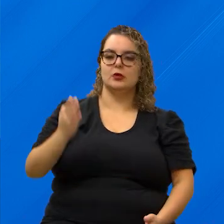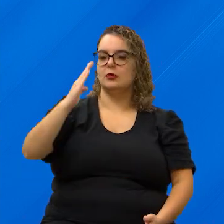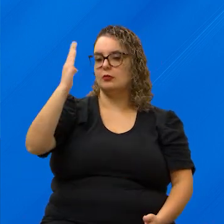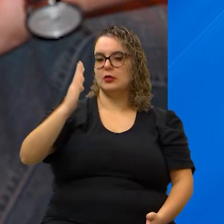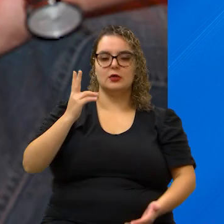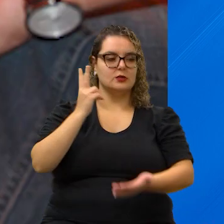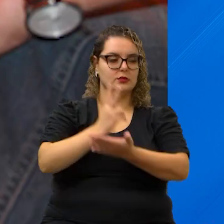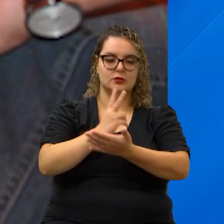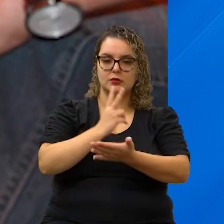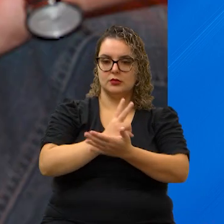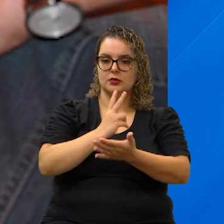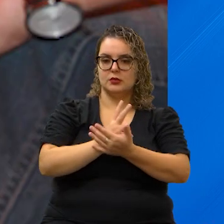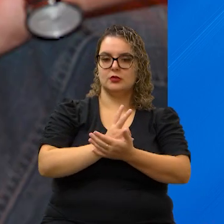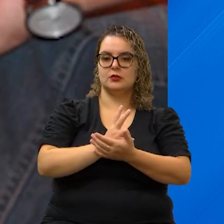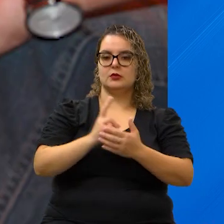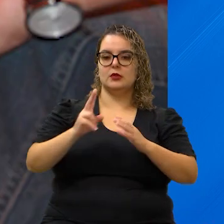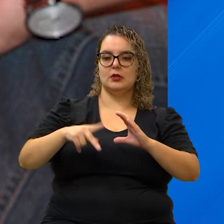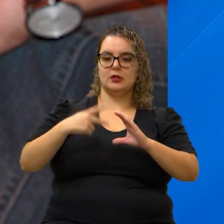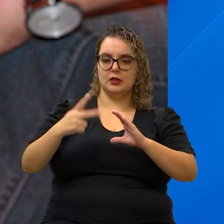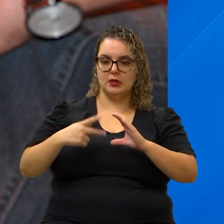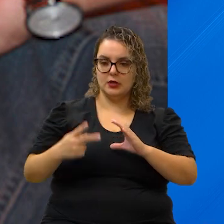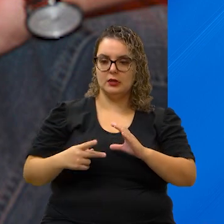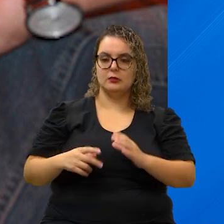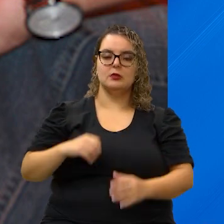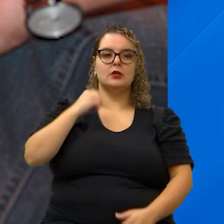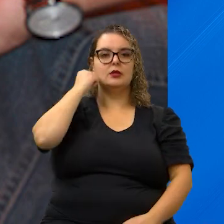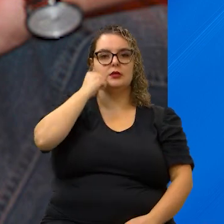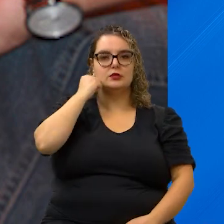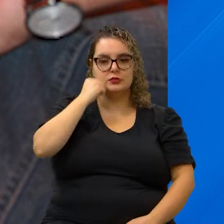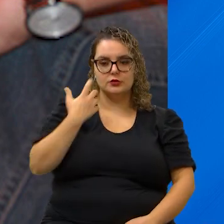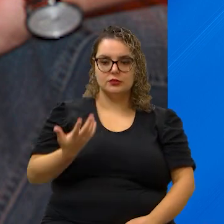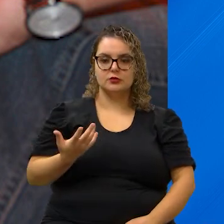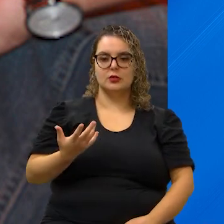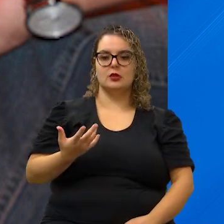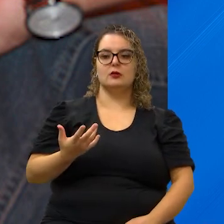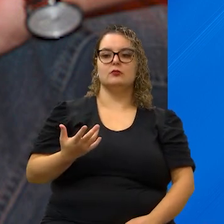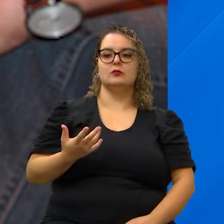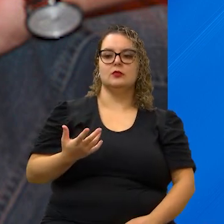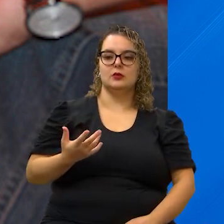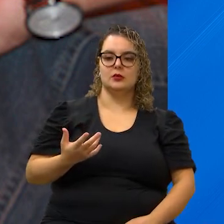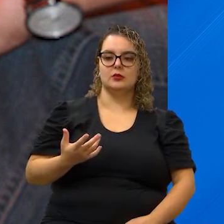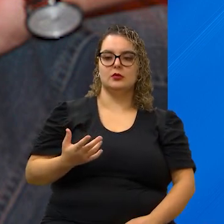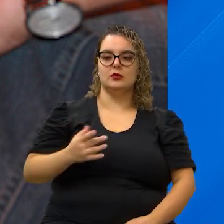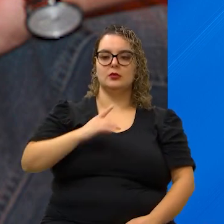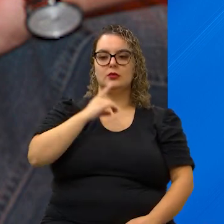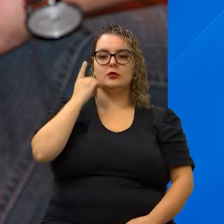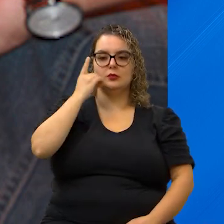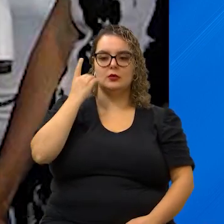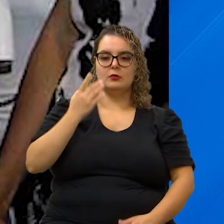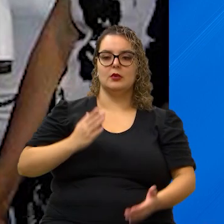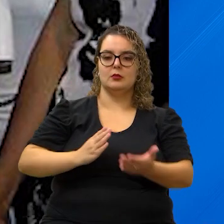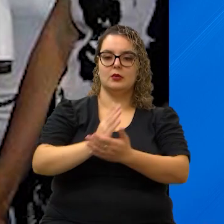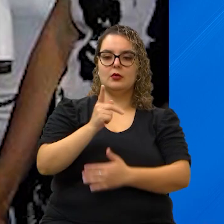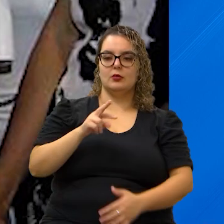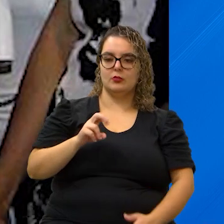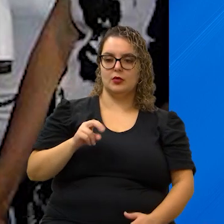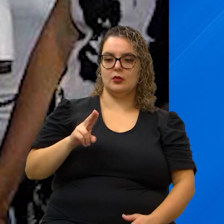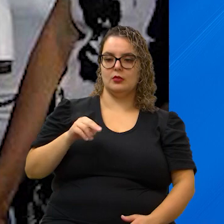em Brasília o tempo inteiro, tanto na Câmara Federal como no Senado, numa mobilização permanente para aprovar o